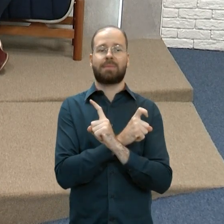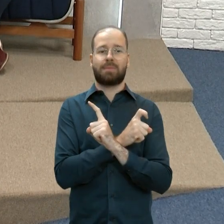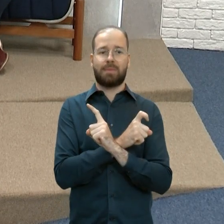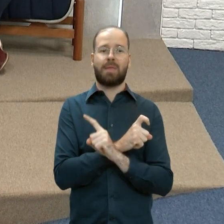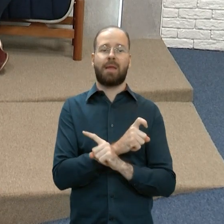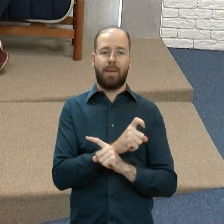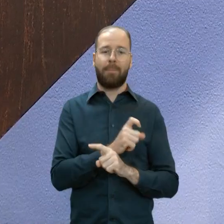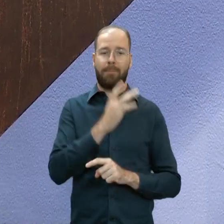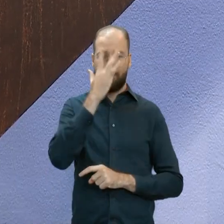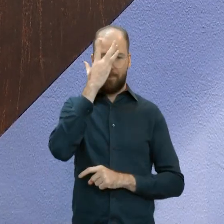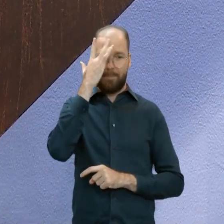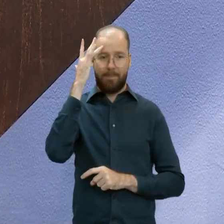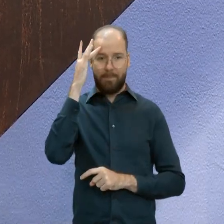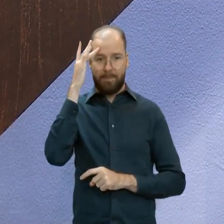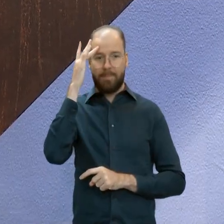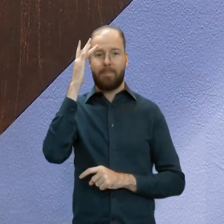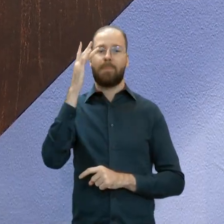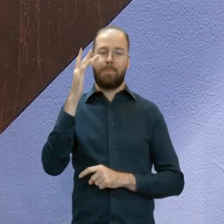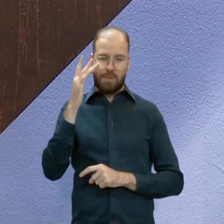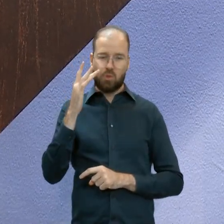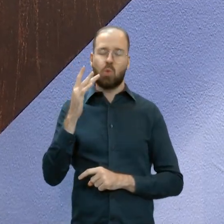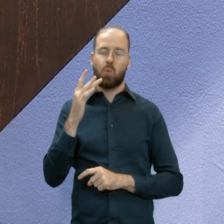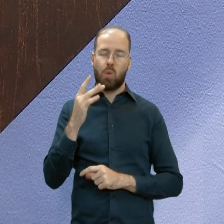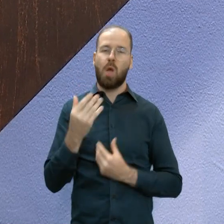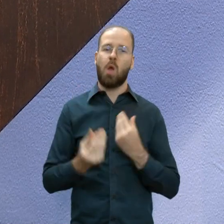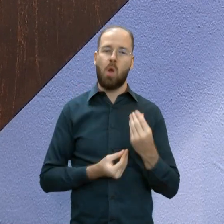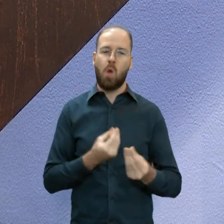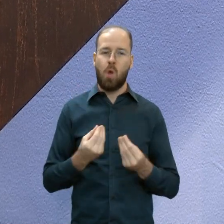uma pessoa ia fazer. A